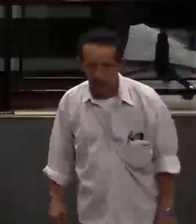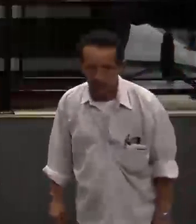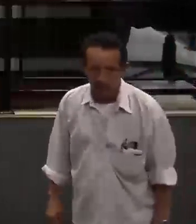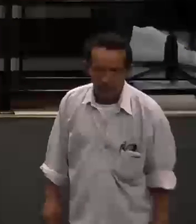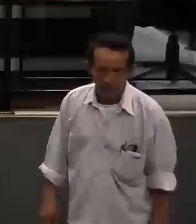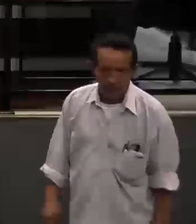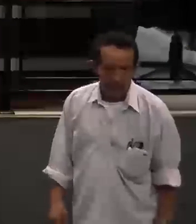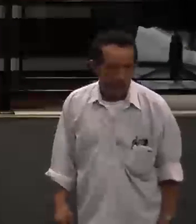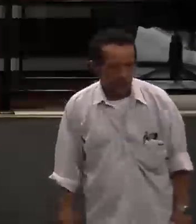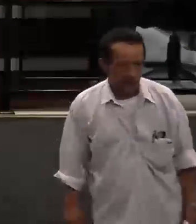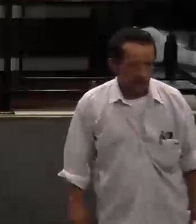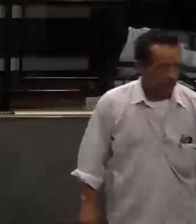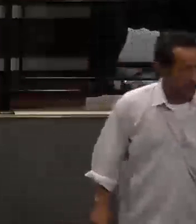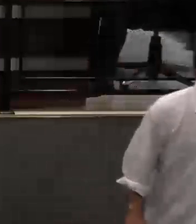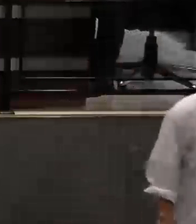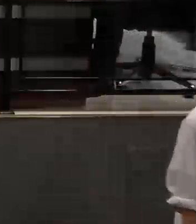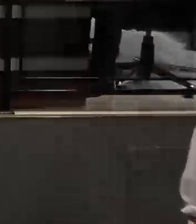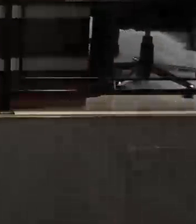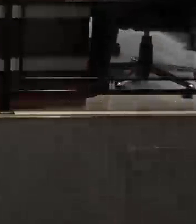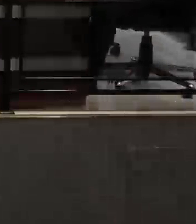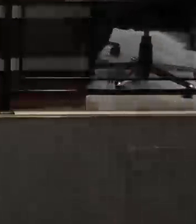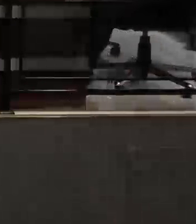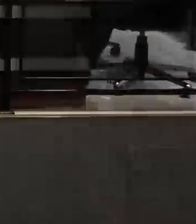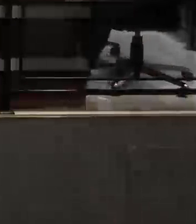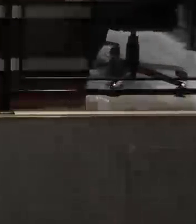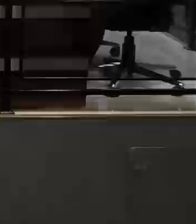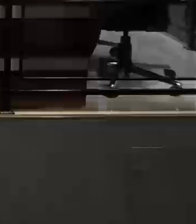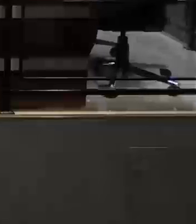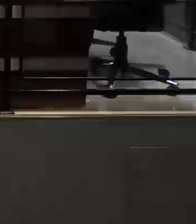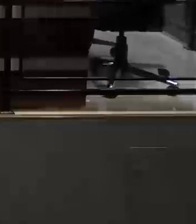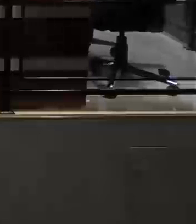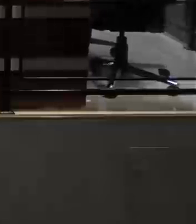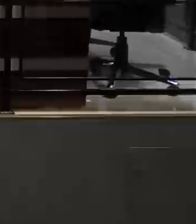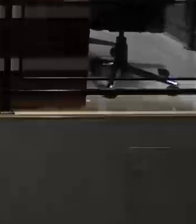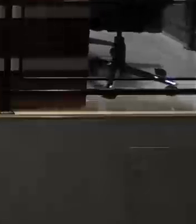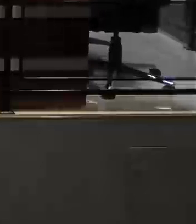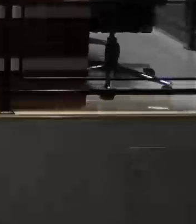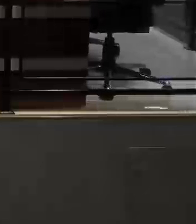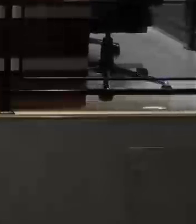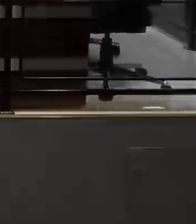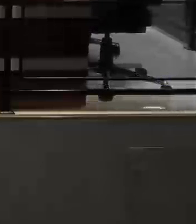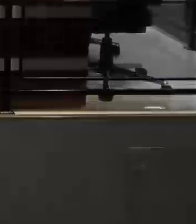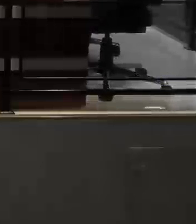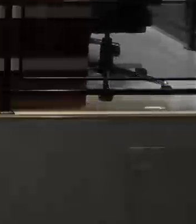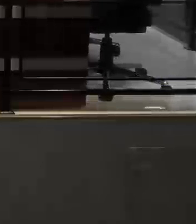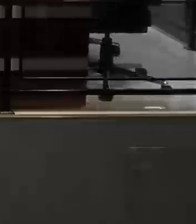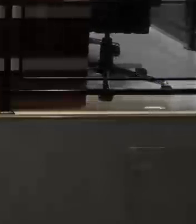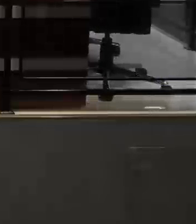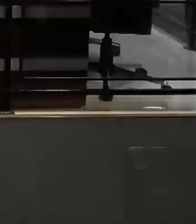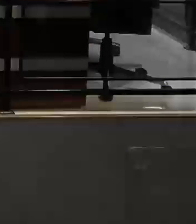chão. Mas é que ligação, né? É que tem que descontar, né?